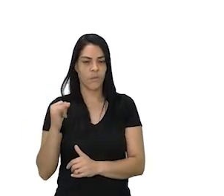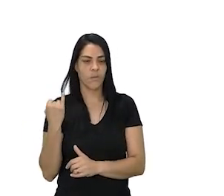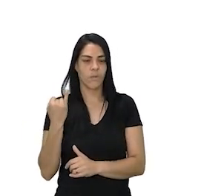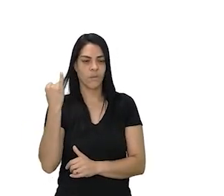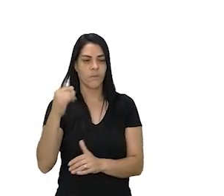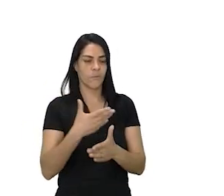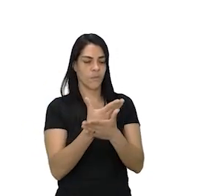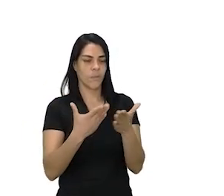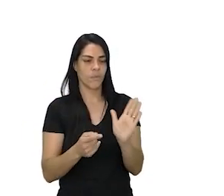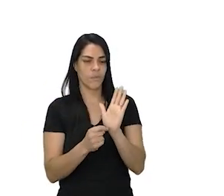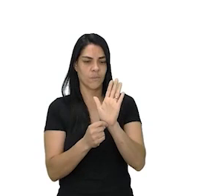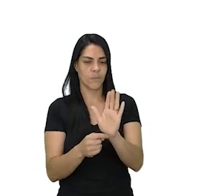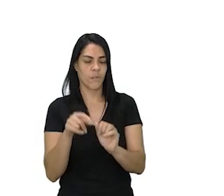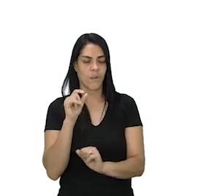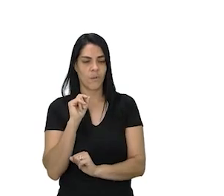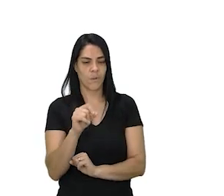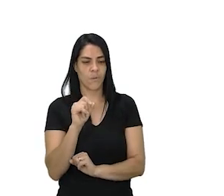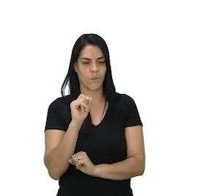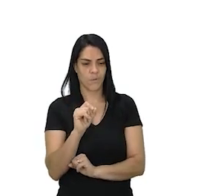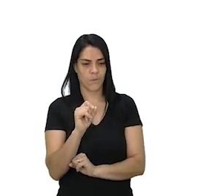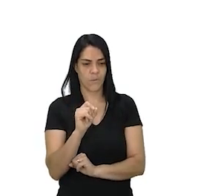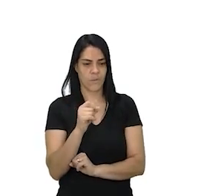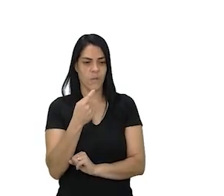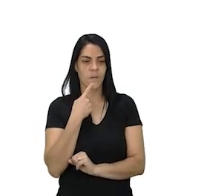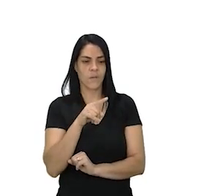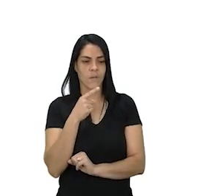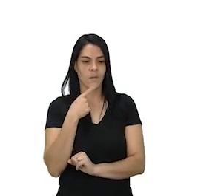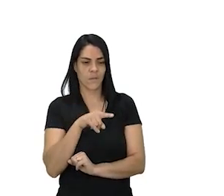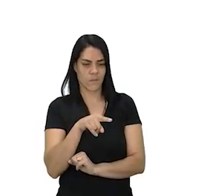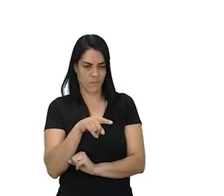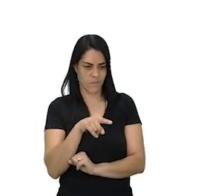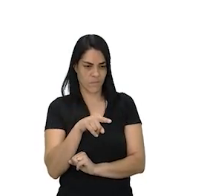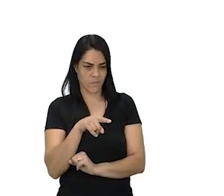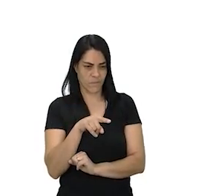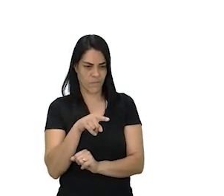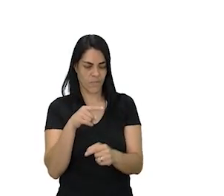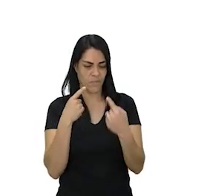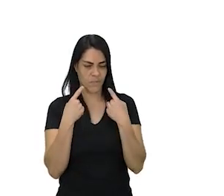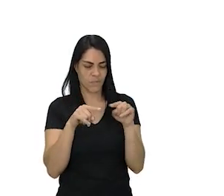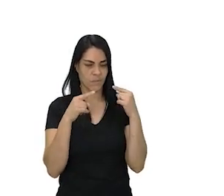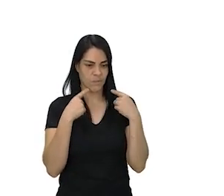gente trazer, no fundo, algumas discussões para os alunos em que